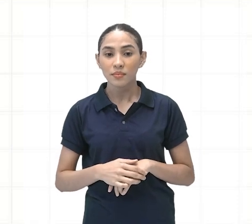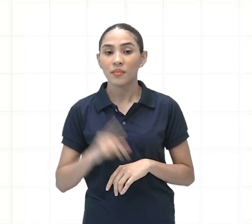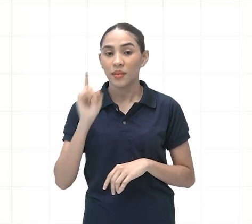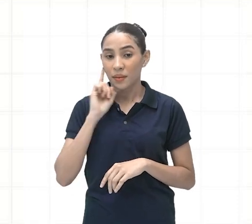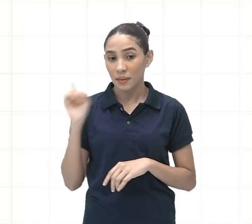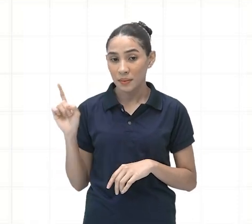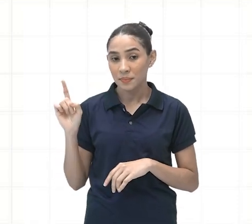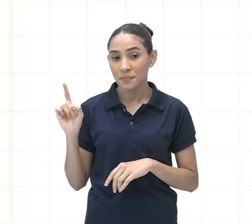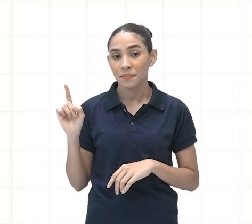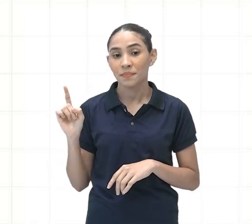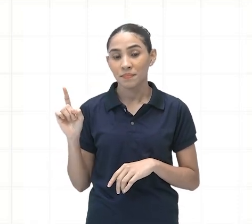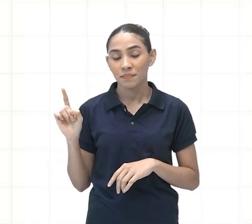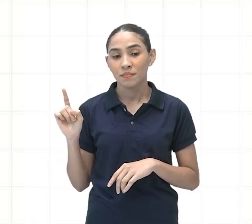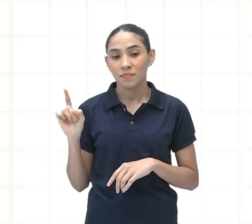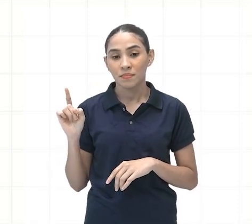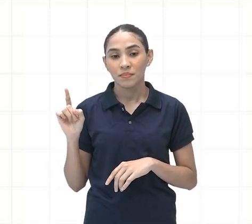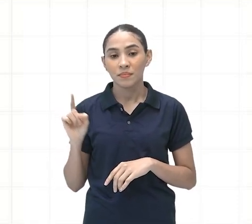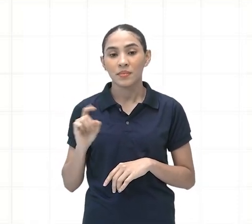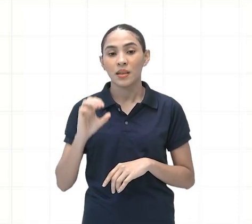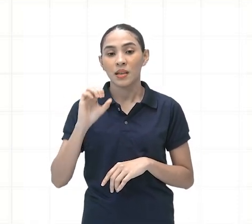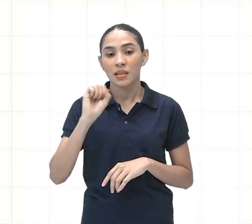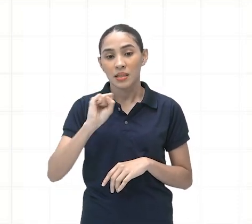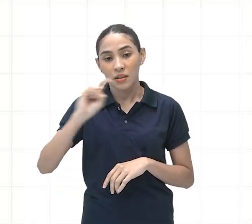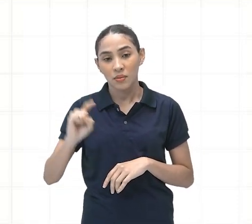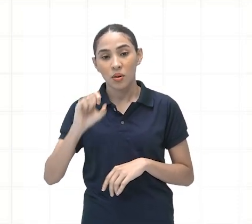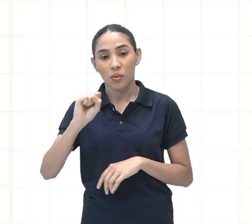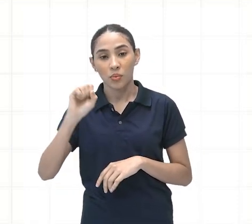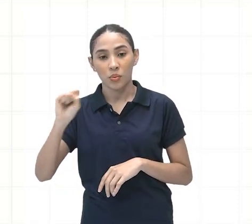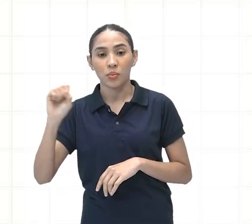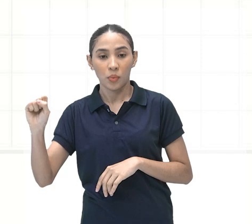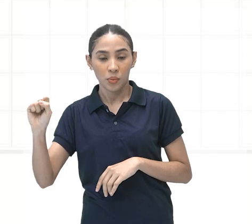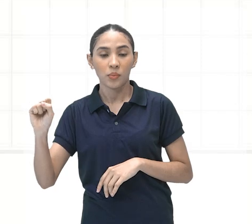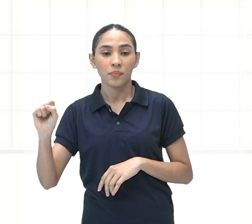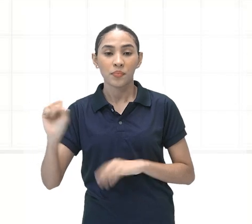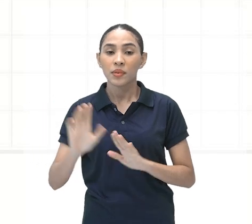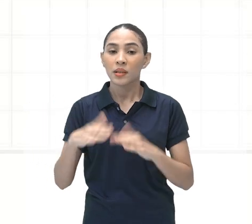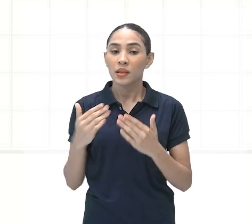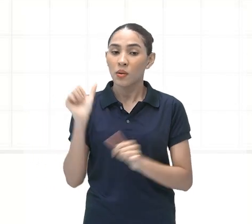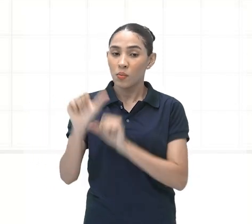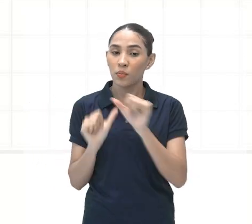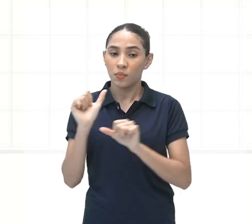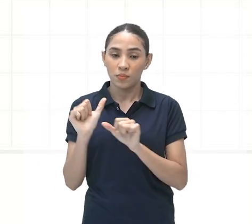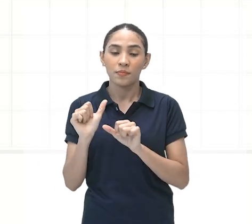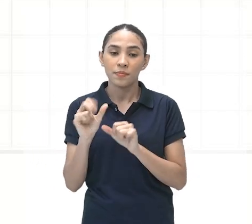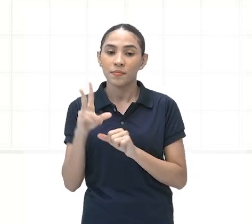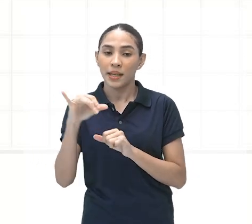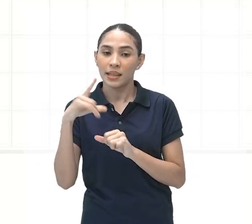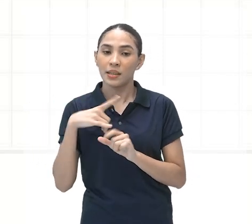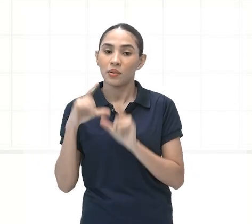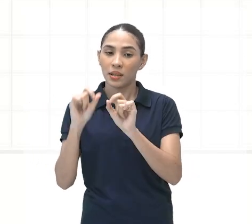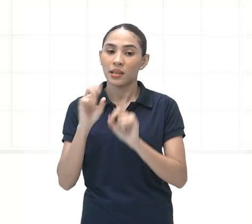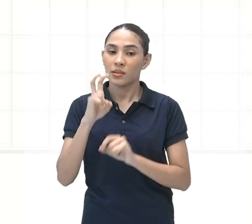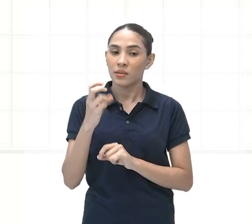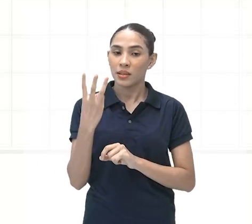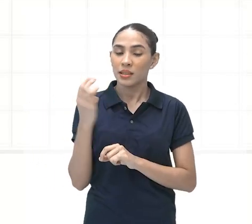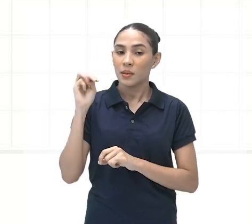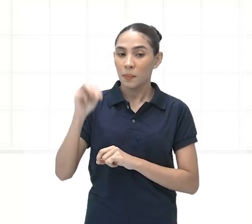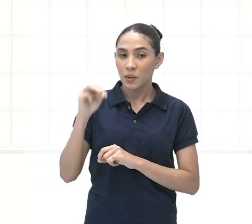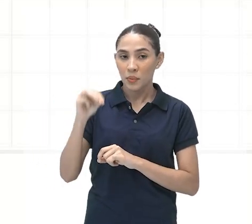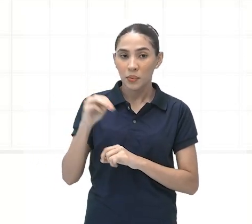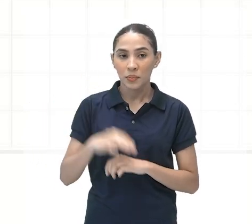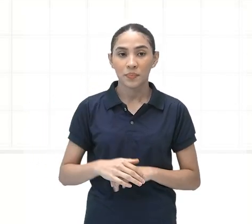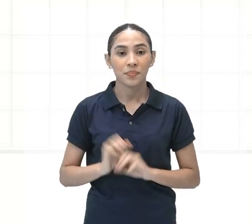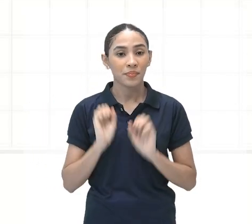esse tantinho de hora aqui, 0,8888 de hora. Então, transformando isso, nós vamos obter 53